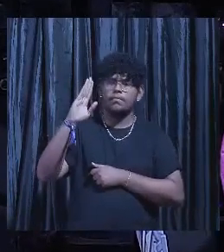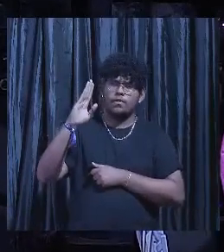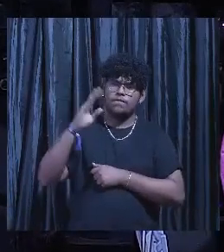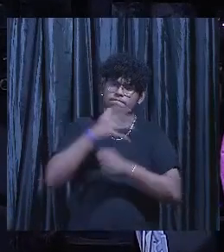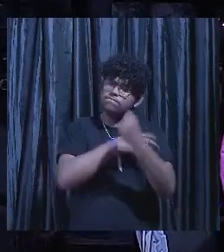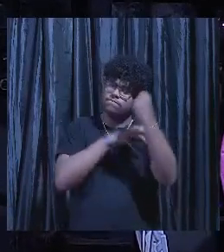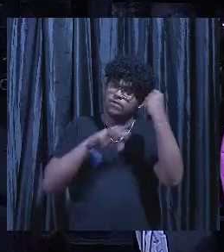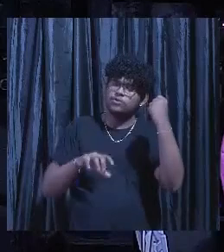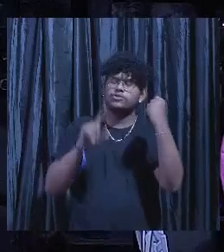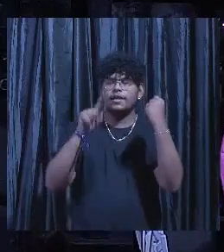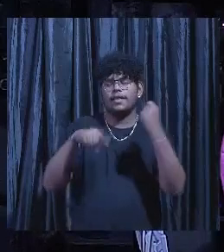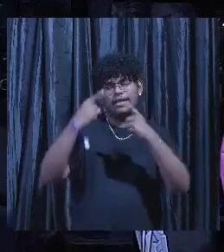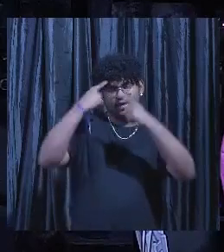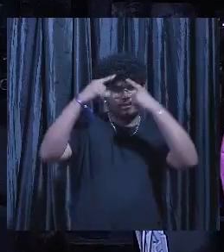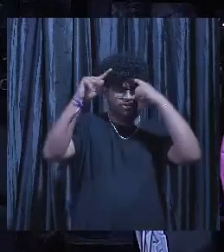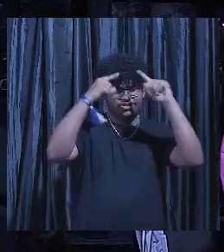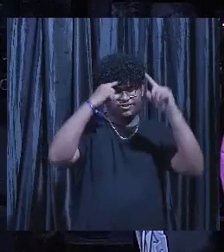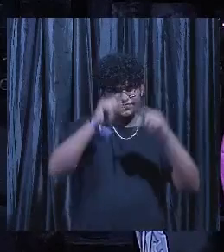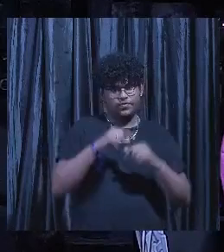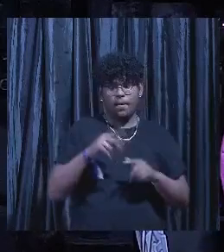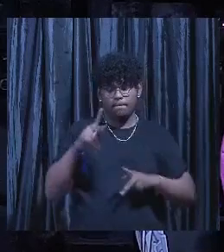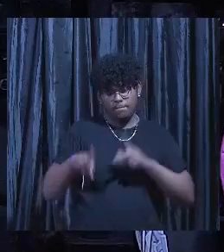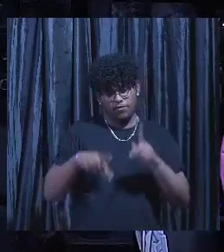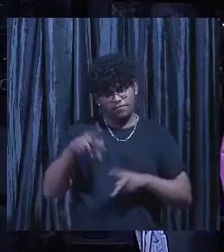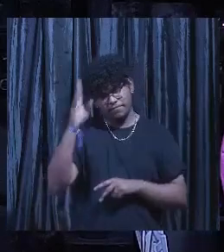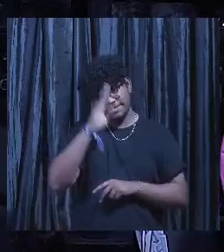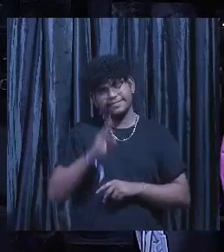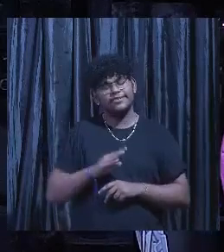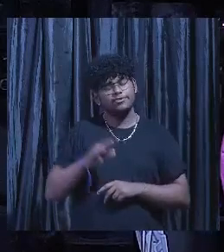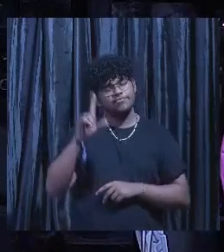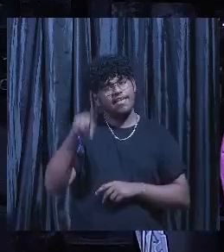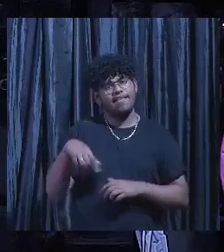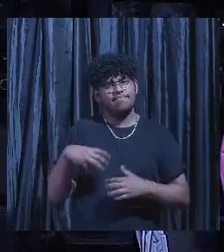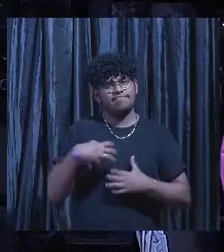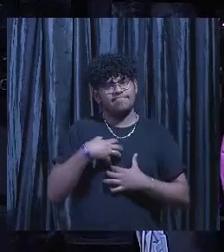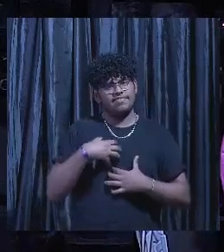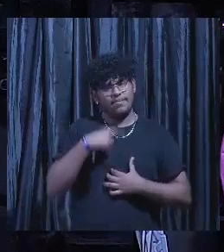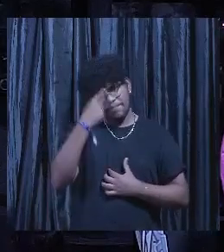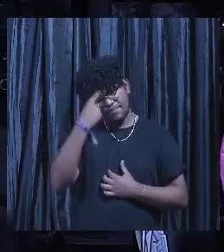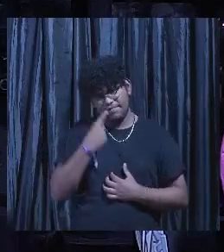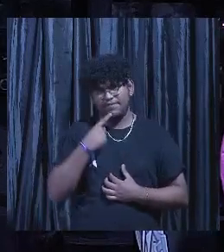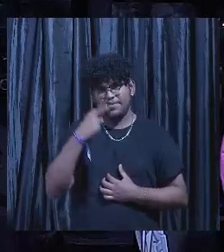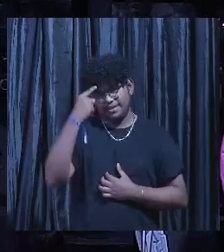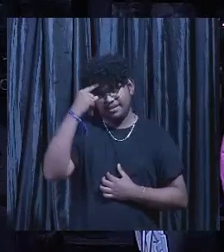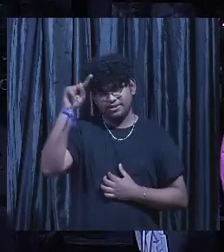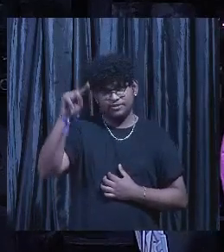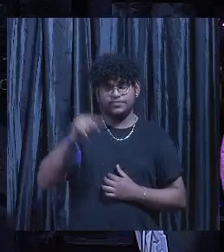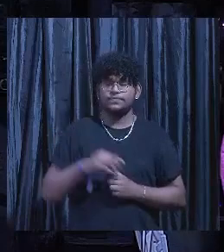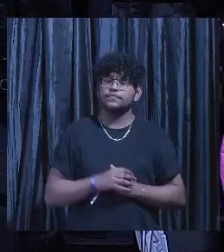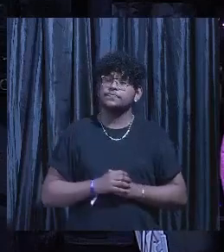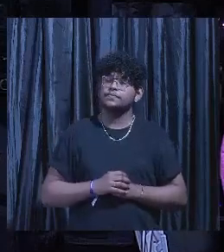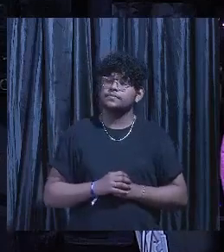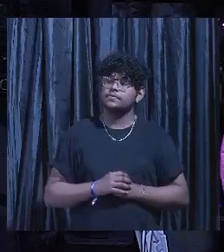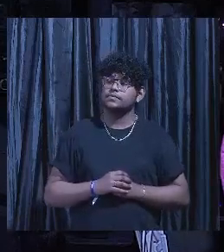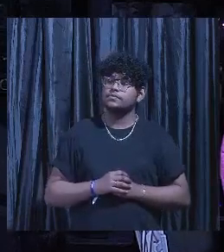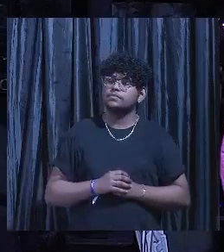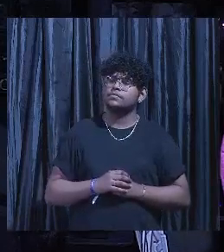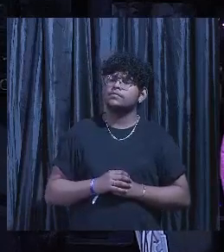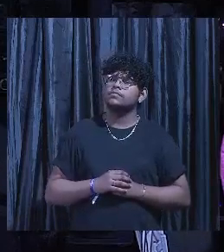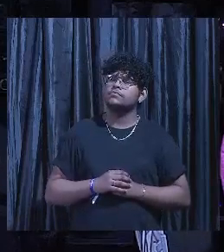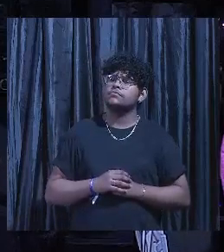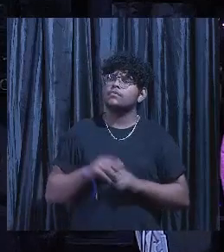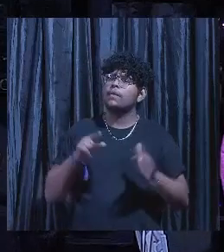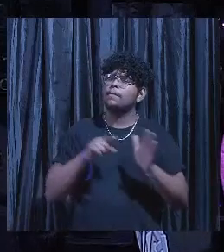criatividade. O brasileiro é muito criativo. E aí eu queria saber de vocês que estão aqui na sala, eu quero saber quem aqui